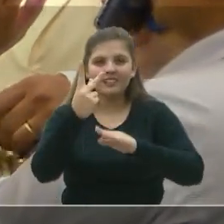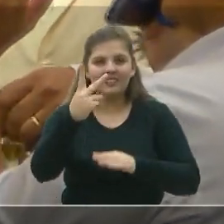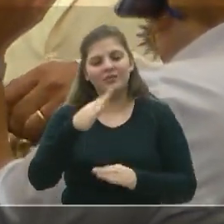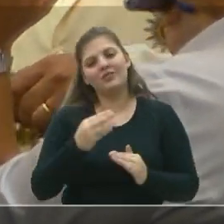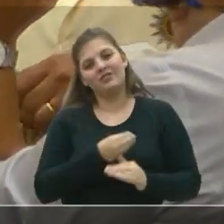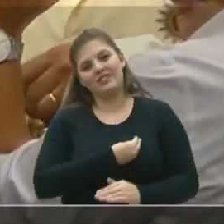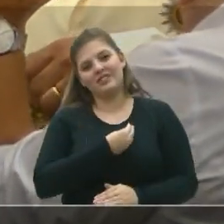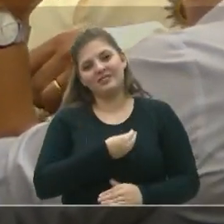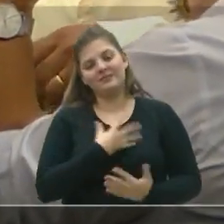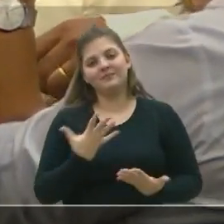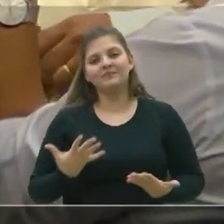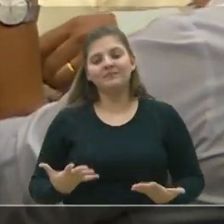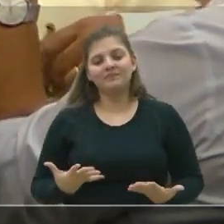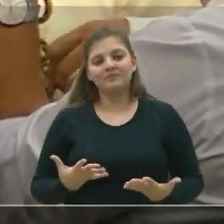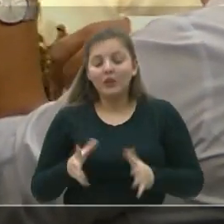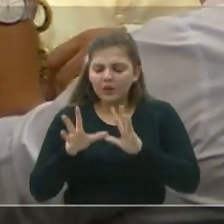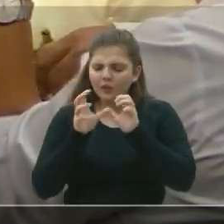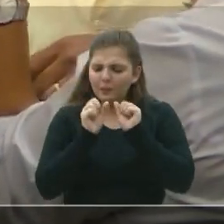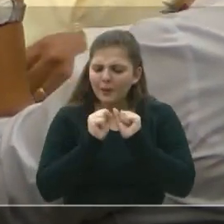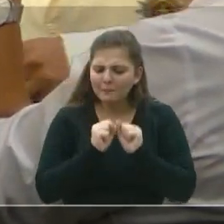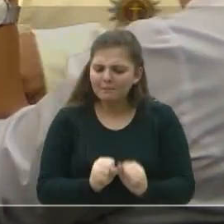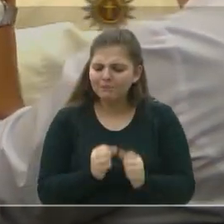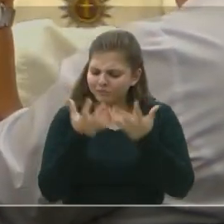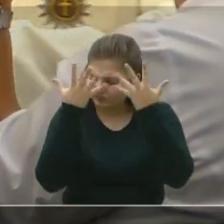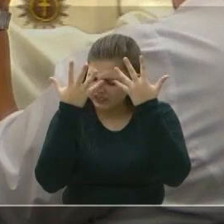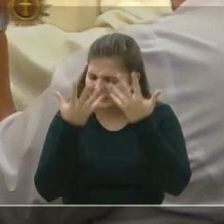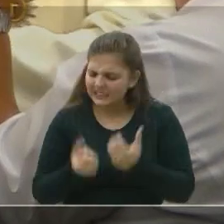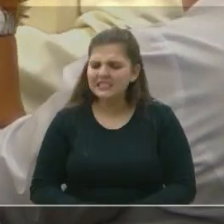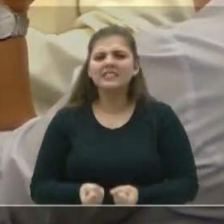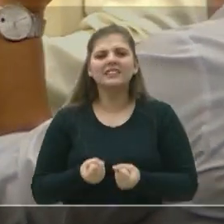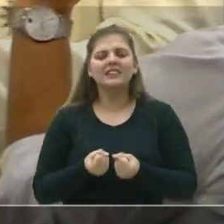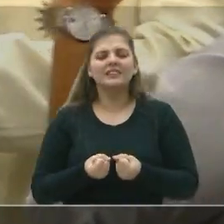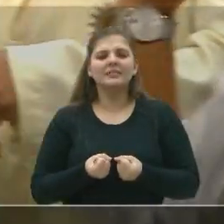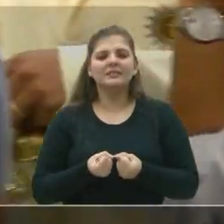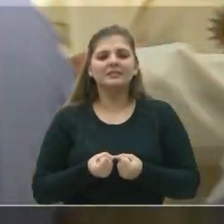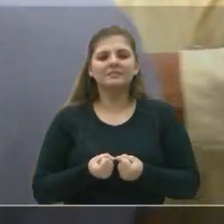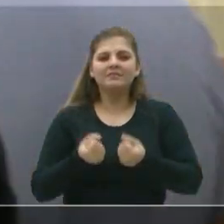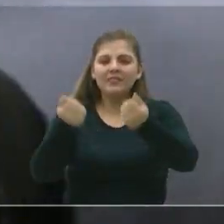vida. Toma posse desse processo